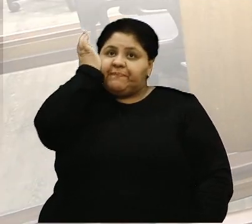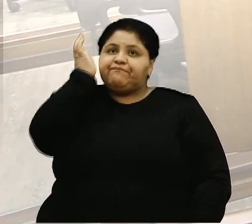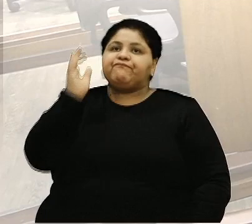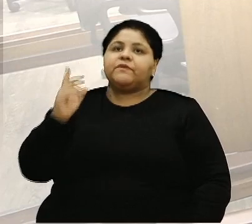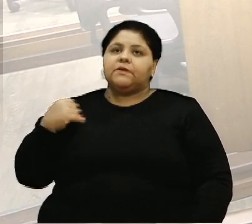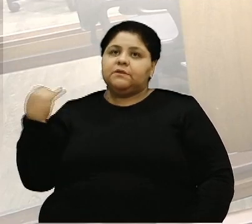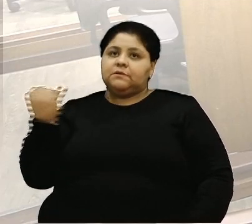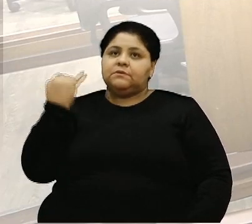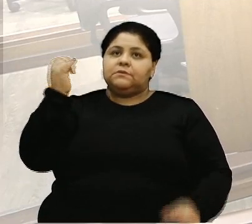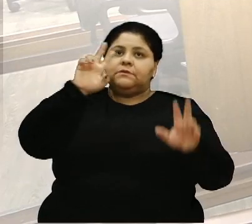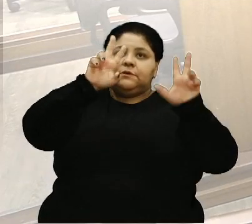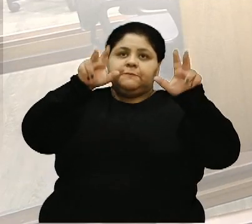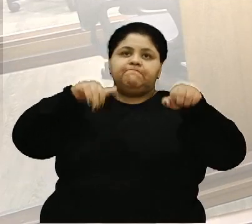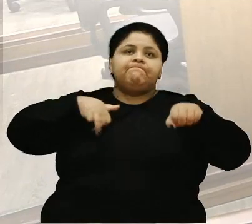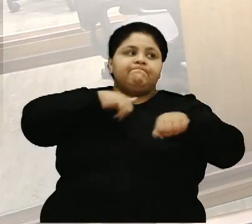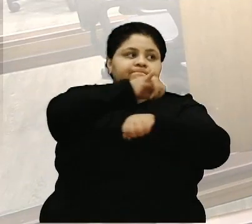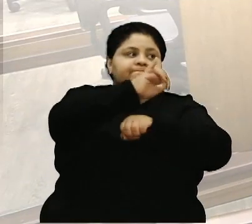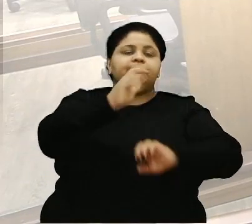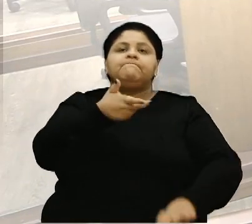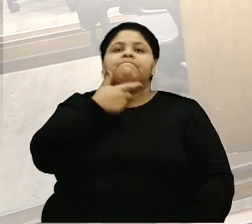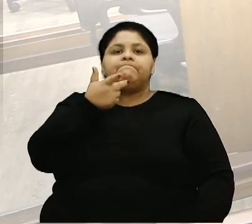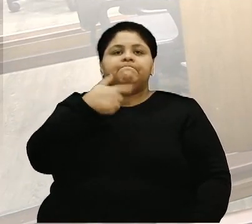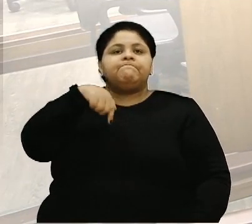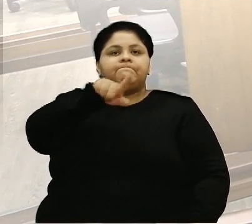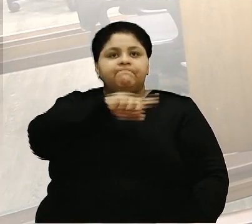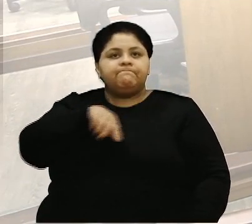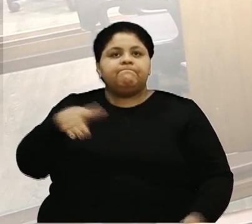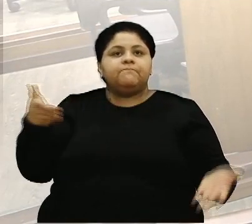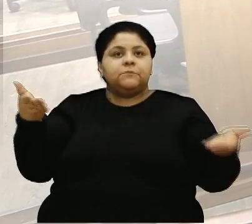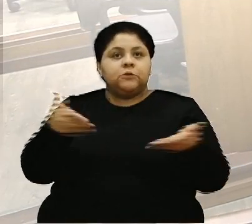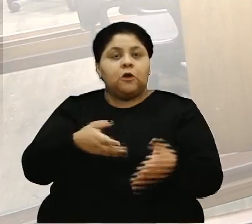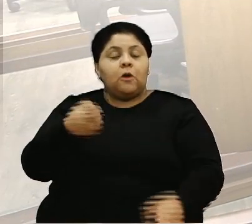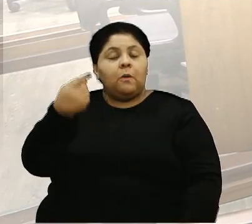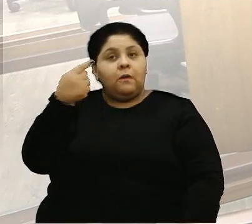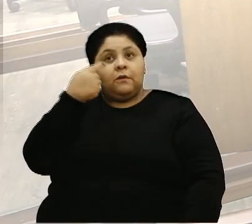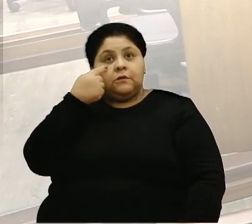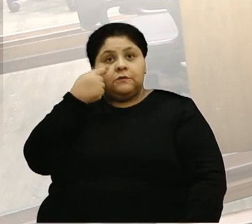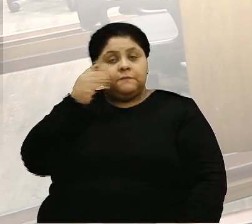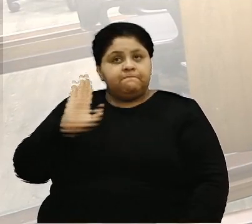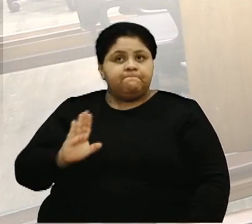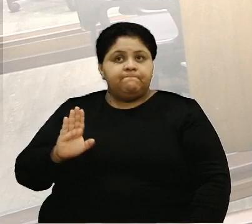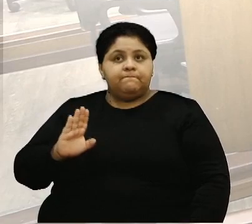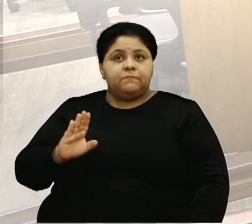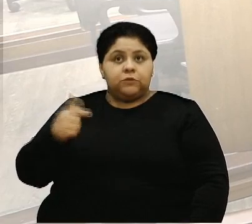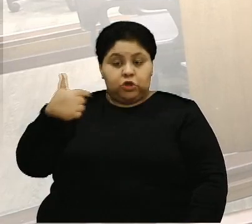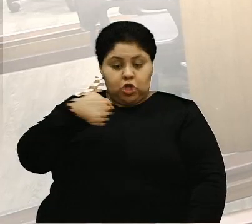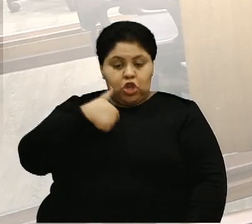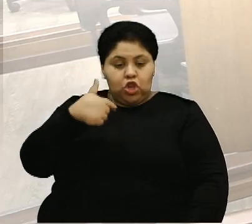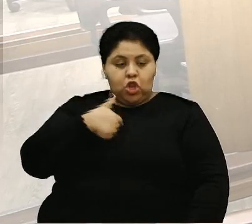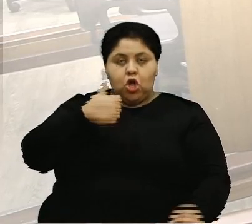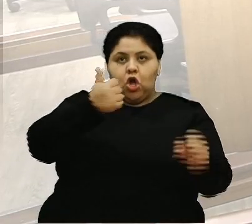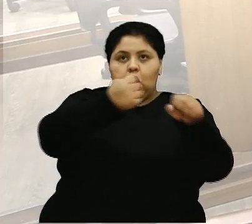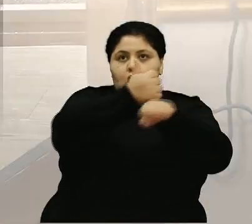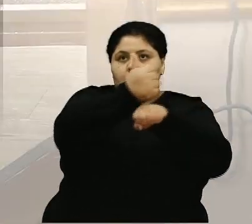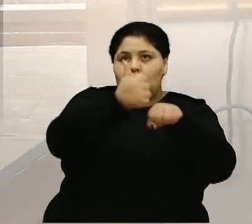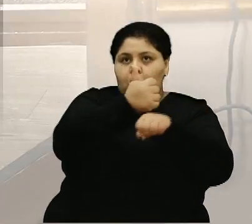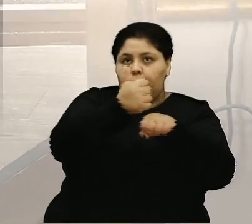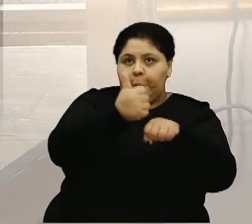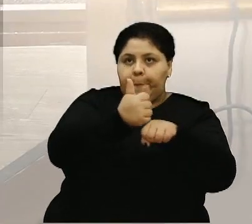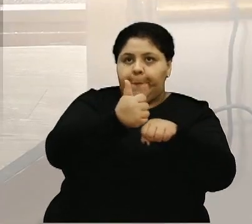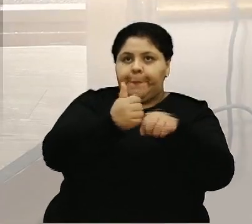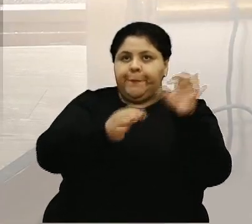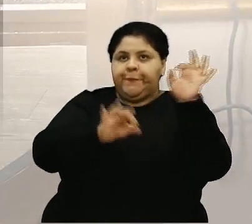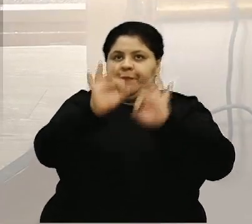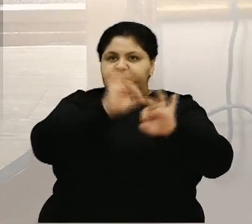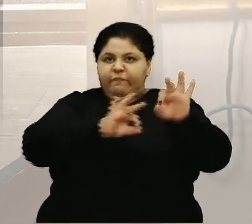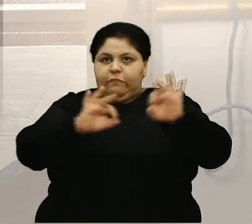tema do aeroporto, né? Dizer que nós já vemos, né, novos funcionários auxiliando nas questões de pista, a